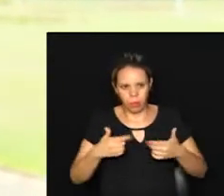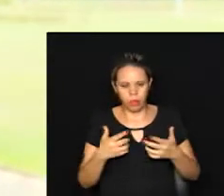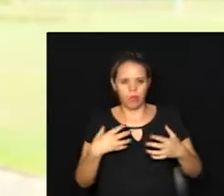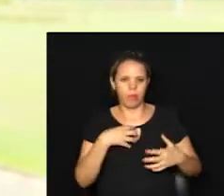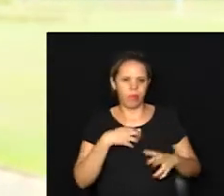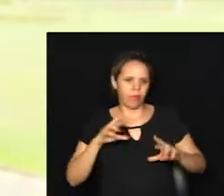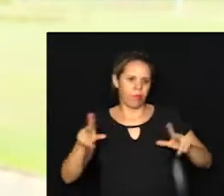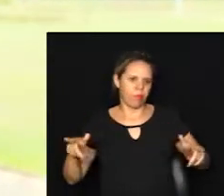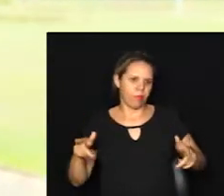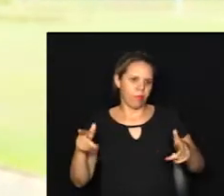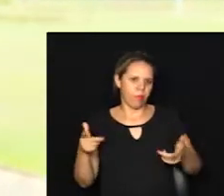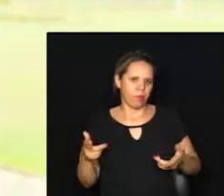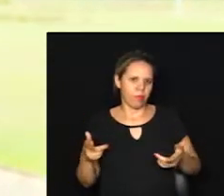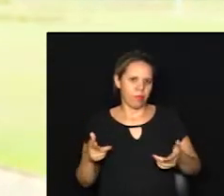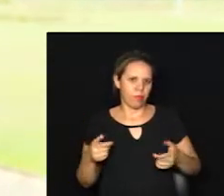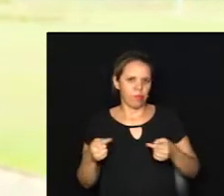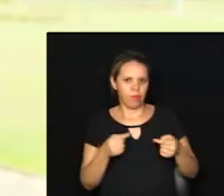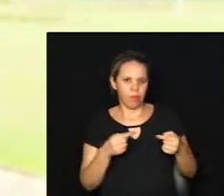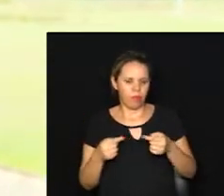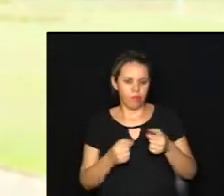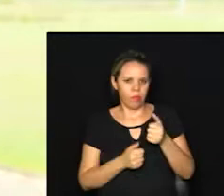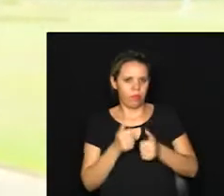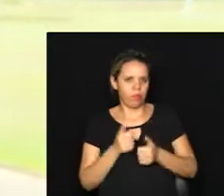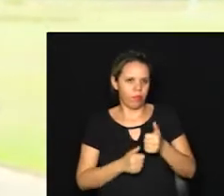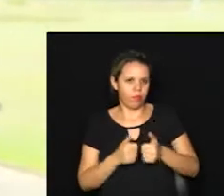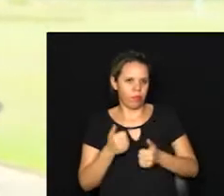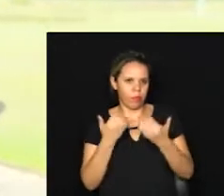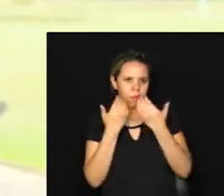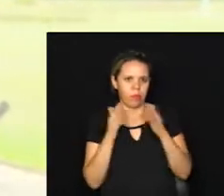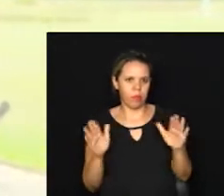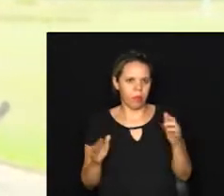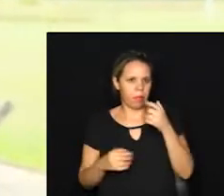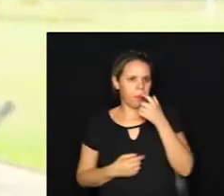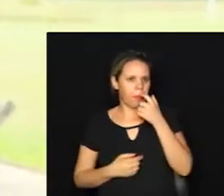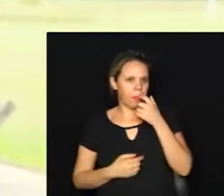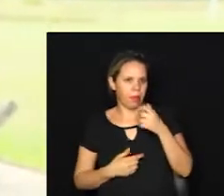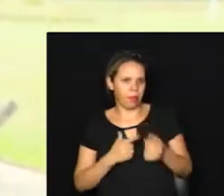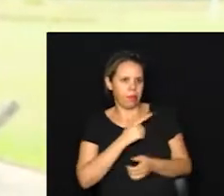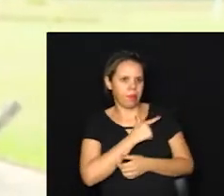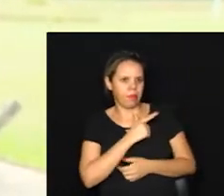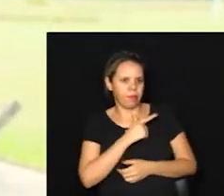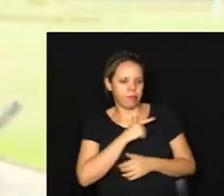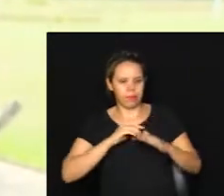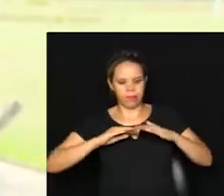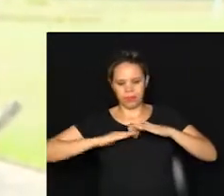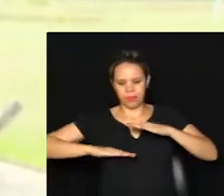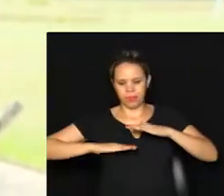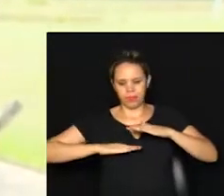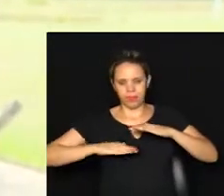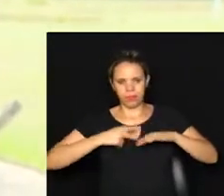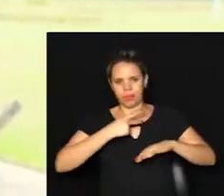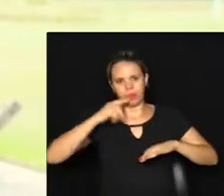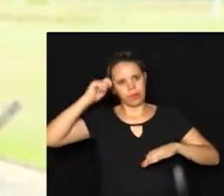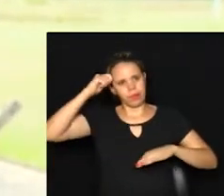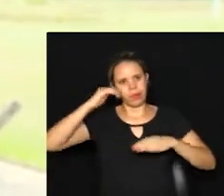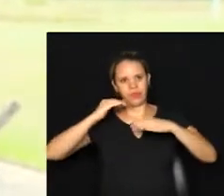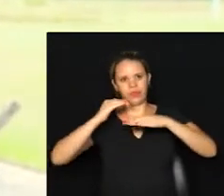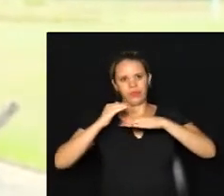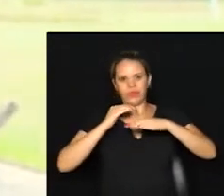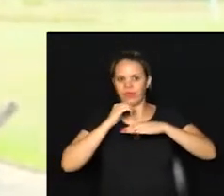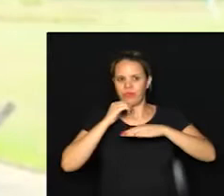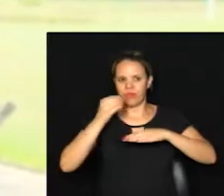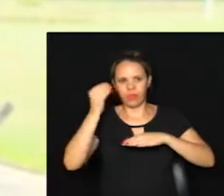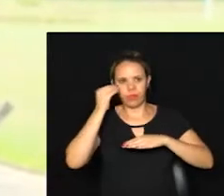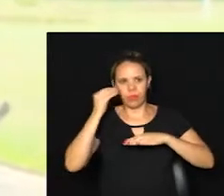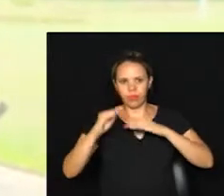um clima para um jogo totalmente aberto, né? O Guarani mal na tabela, a Ponte Preta também criando suas